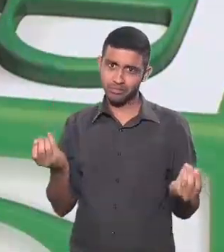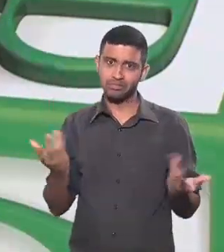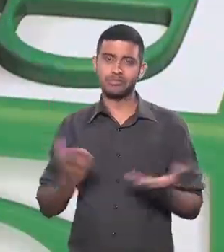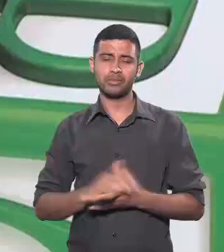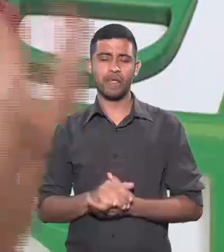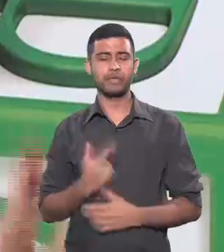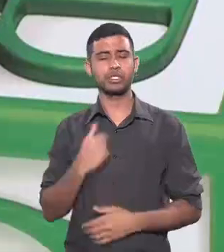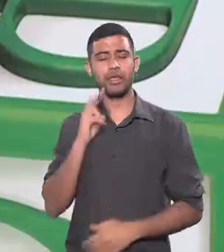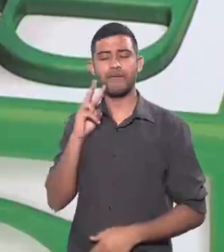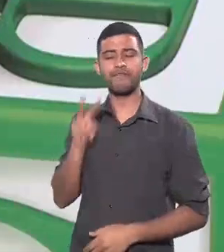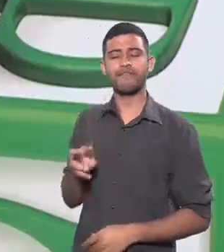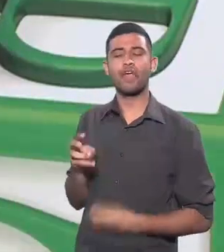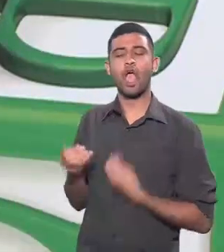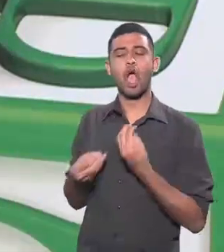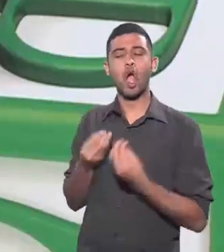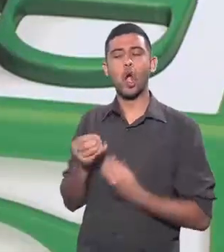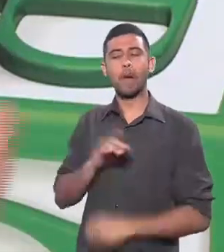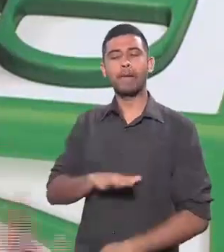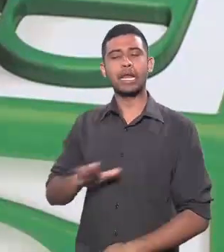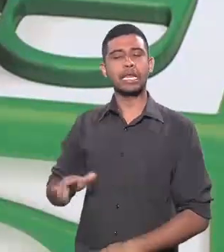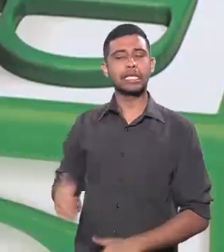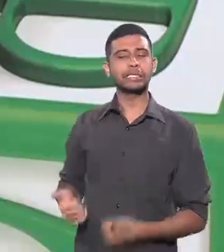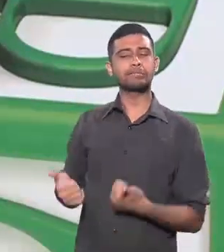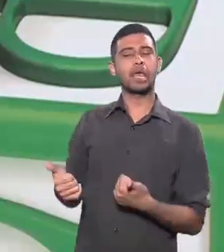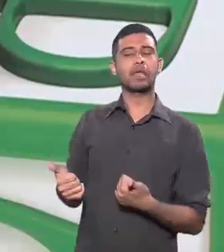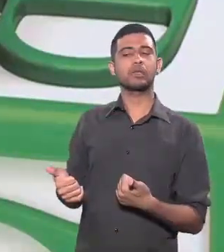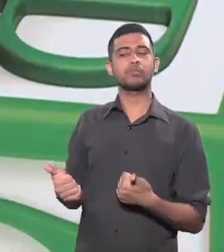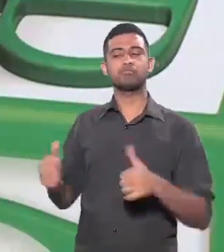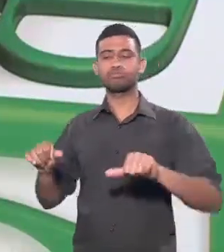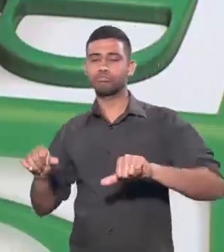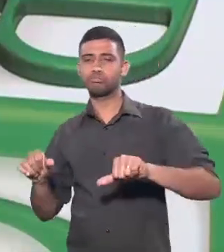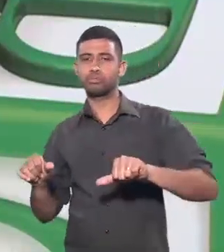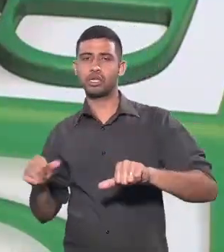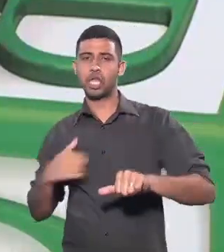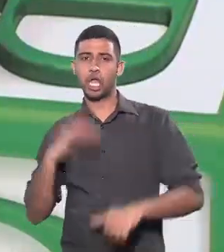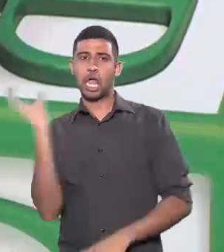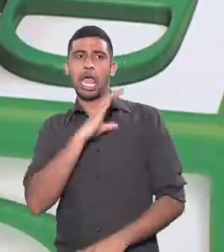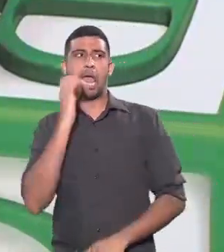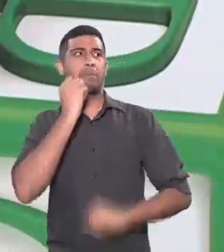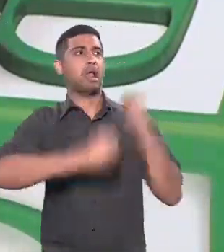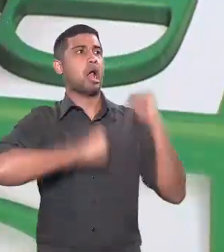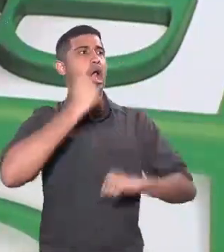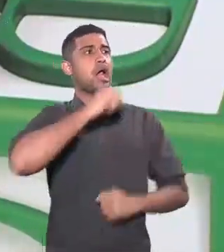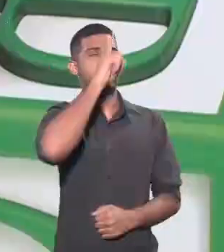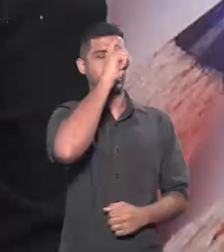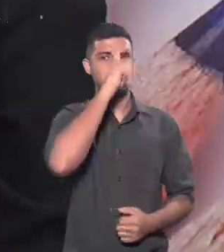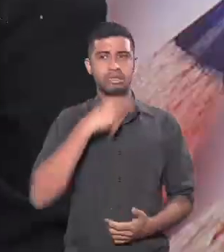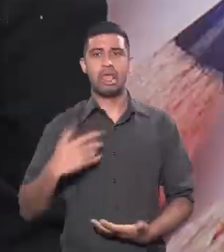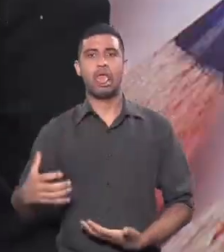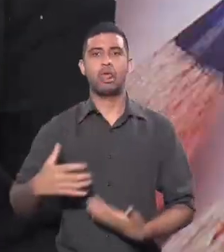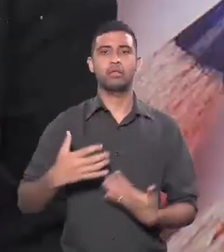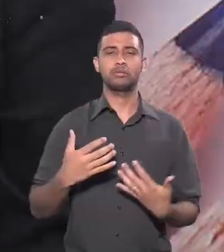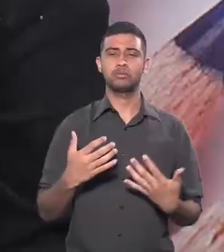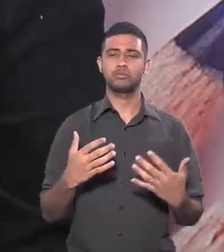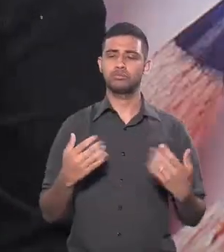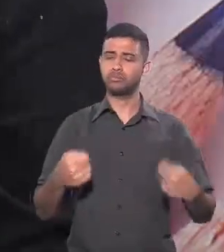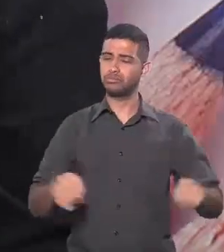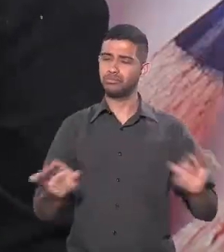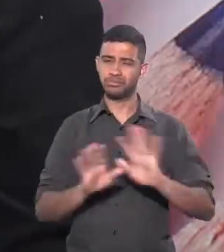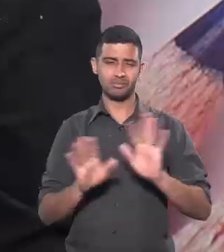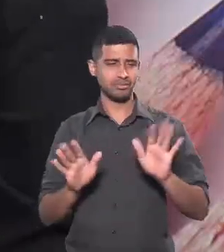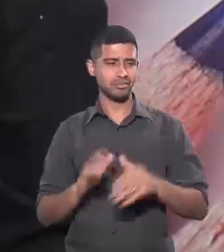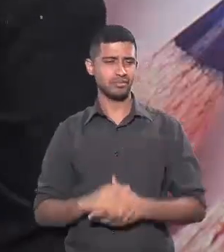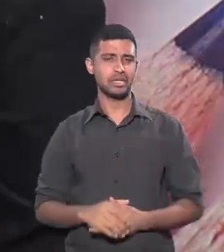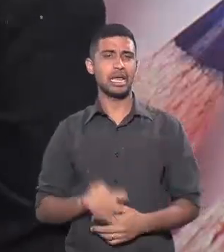E nisso você vai só observar, vai ver como que a criança se comporta. Não precisa ir correndo para o hospital. Isso que eu ia perguntar. Então, não